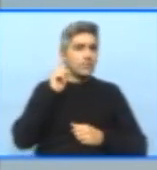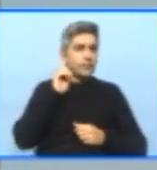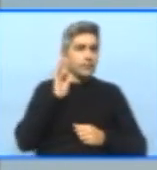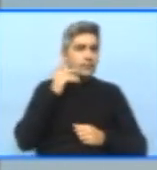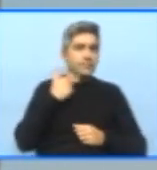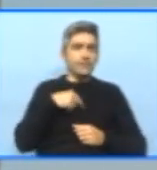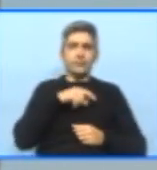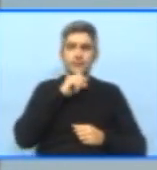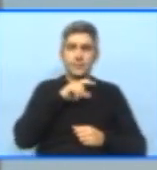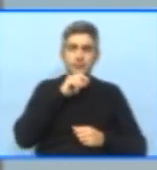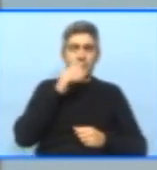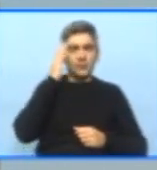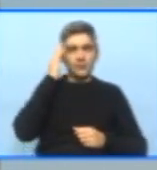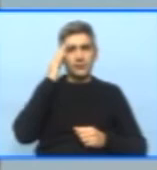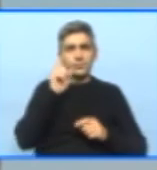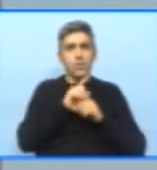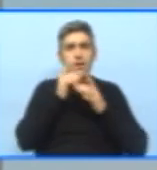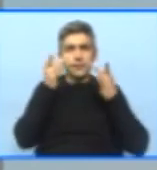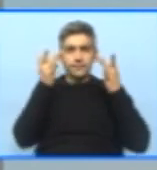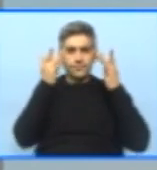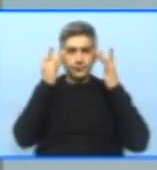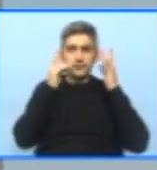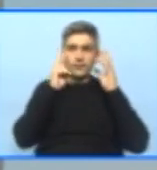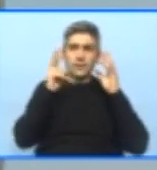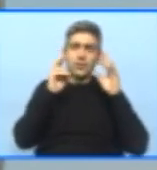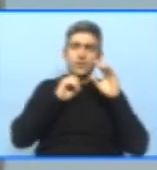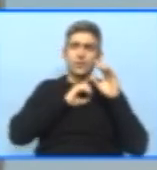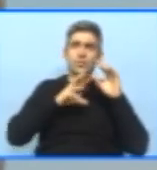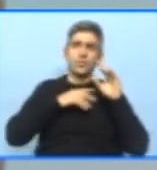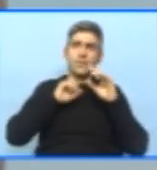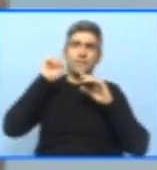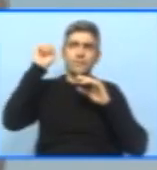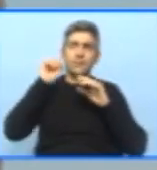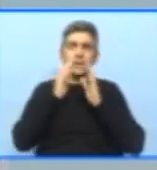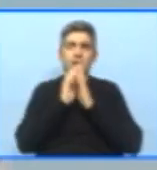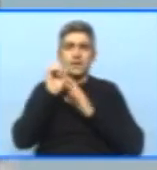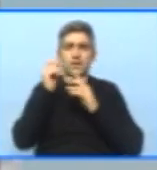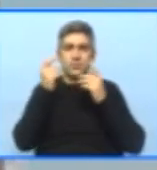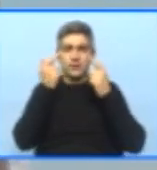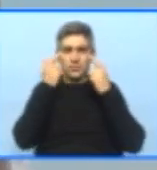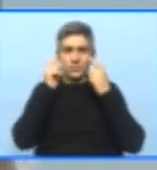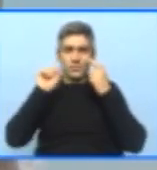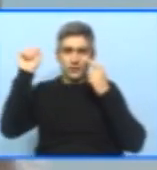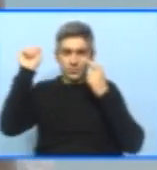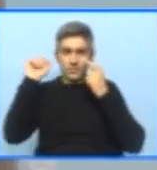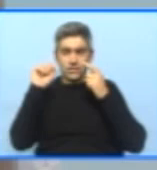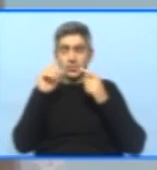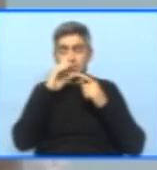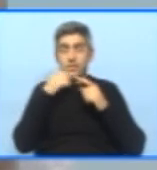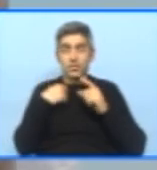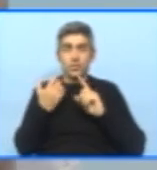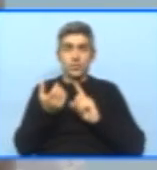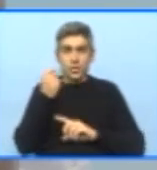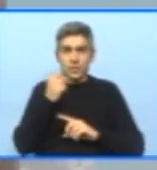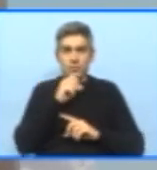ser capaz de pôr as lentes e olhar o mundo com os olhos de Deus, e se formos capazes de o fazer, seremos capazes